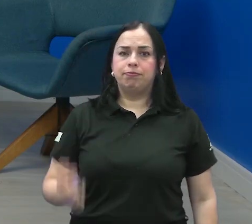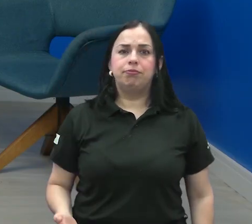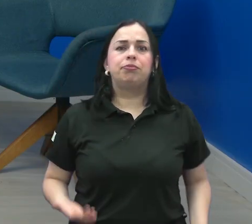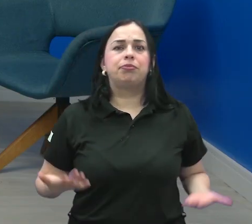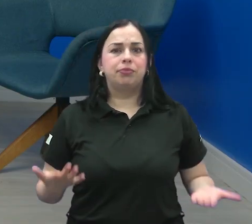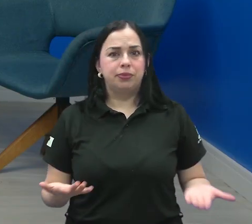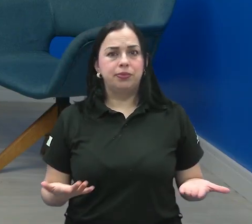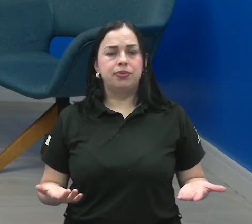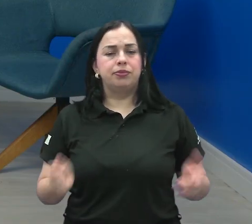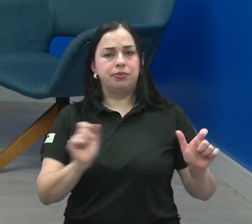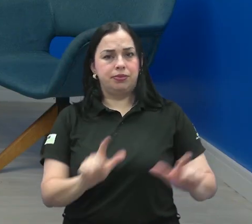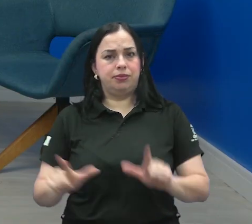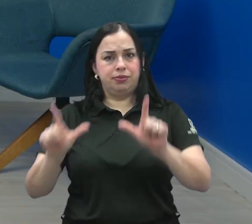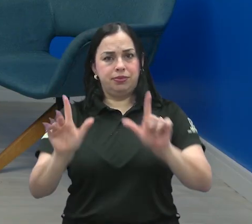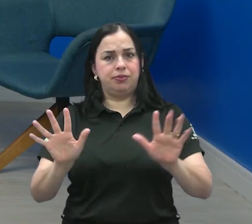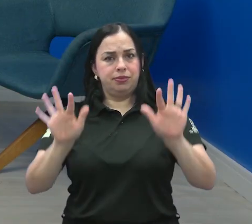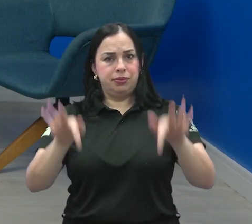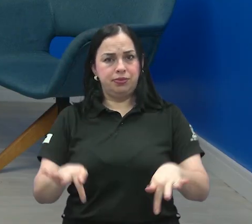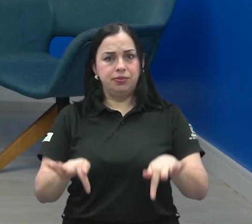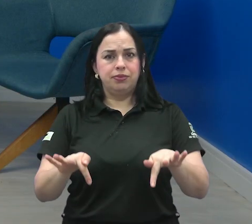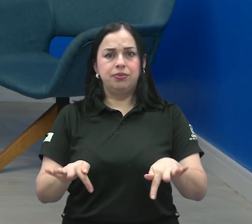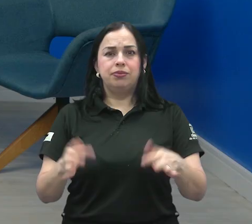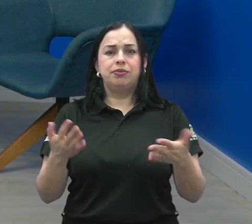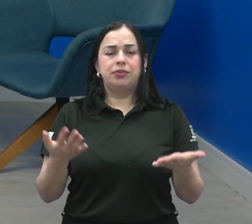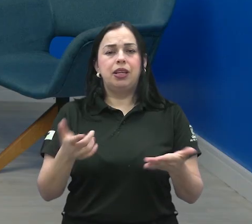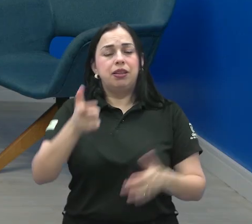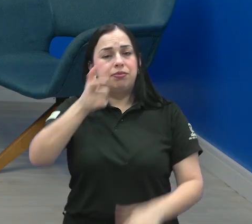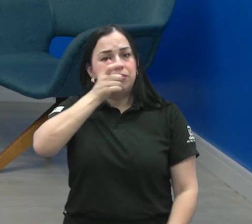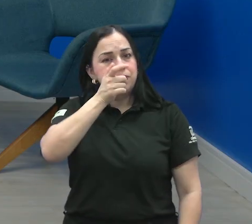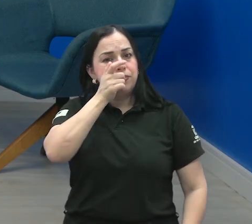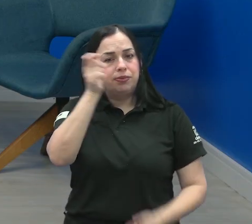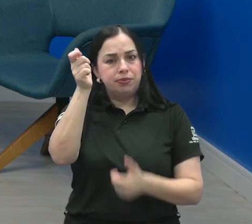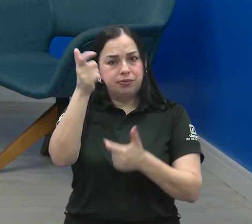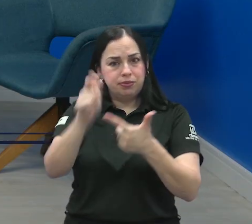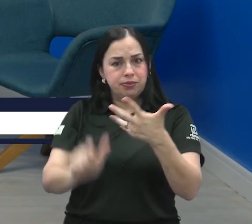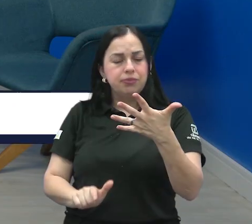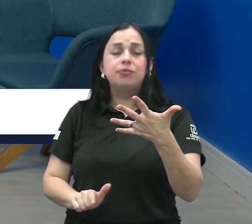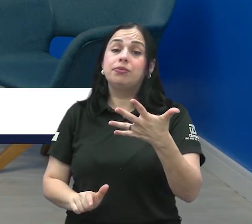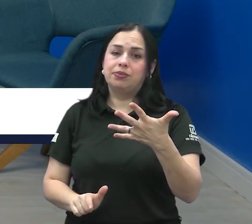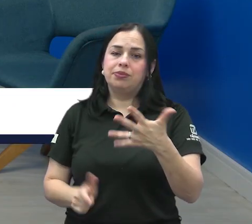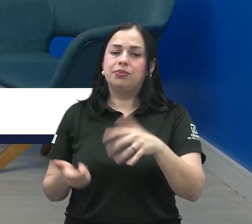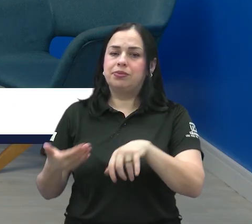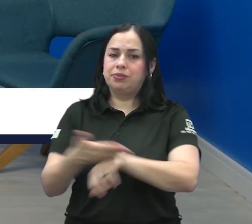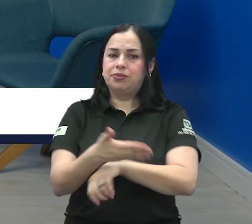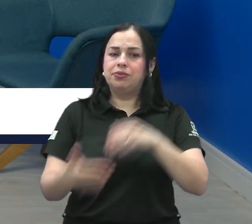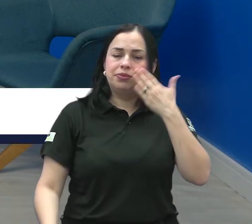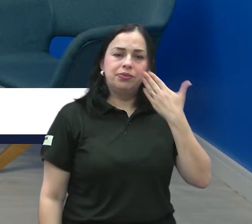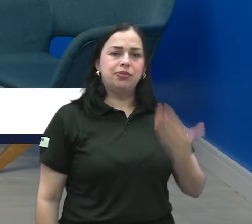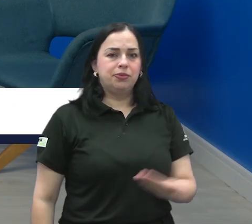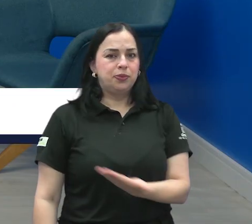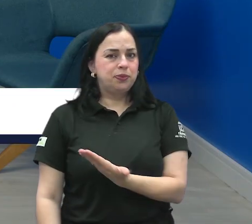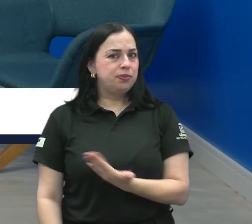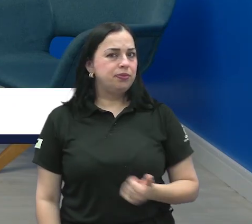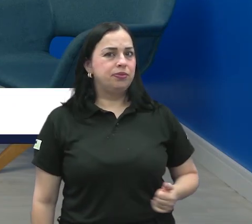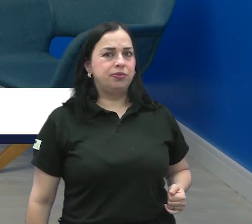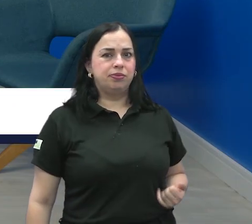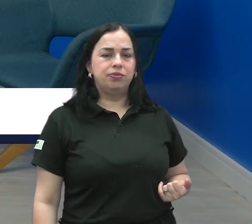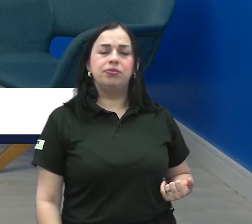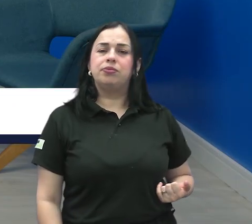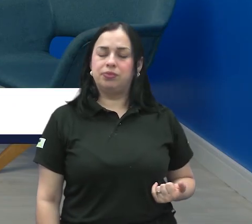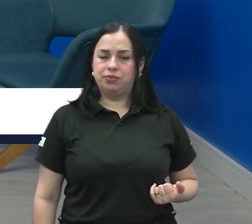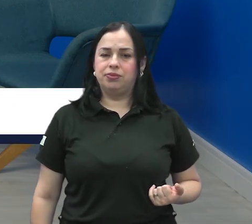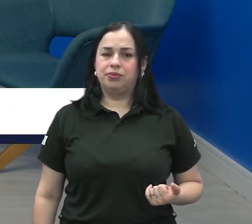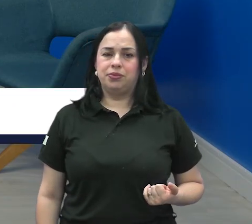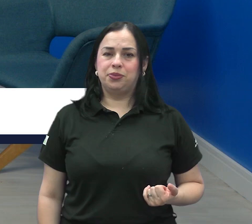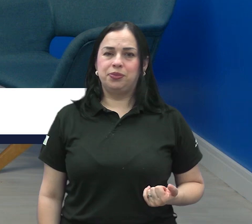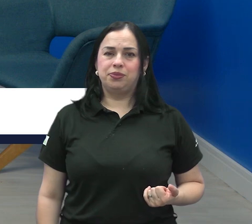importante, né, esse trabalho. Bom, o Sobre Política fica por aqui. Para rever este programa na íntegra, é só acessar o nosso